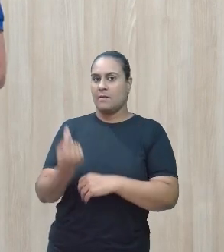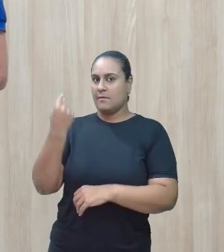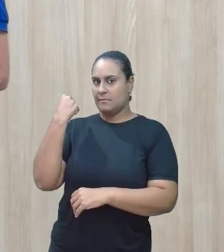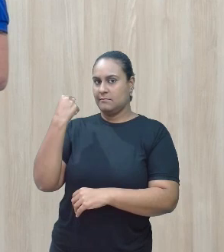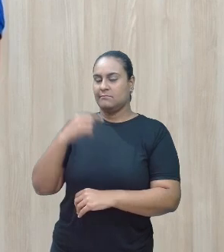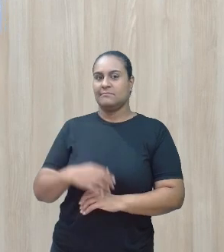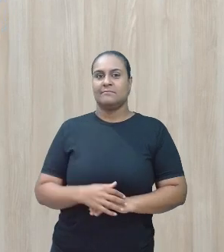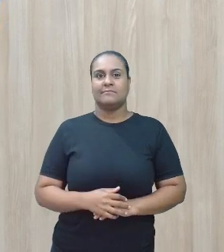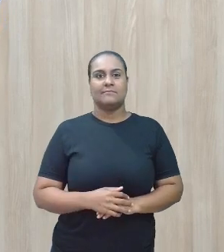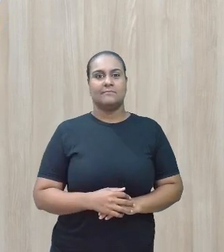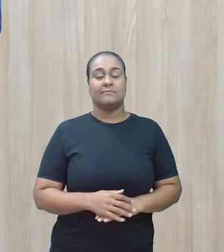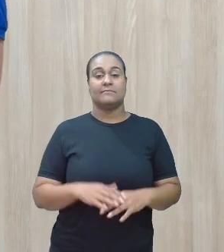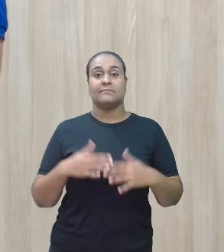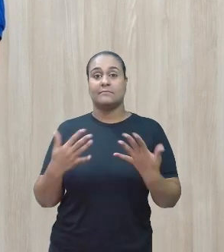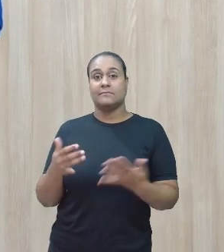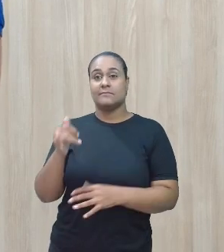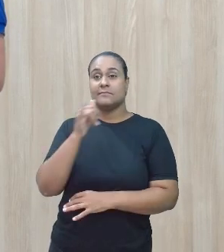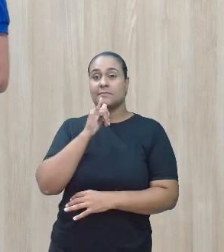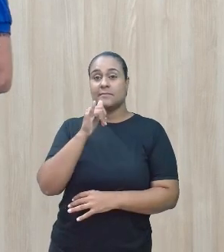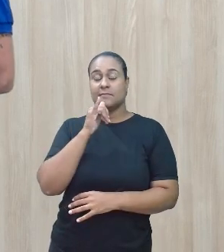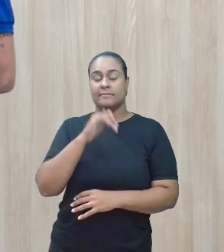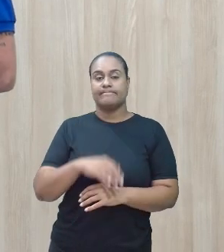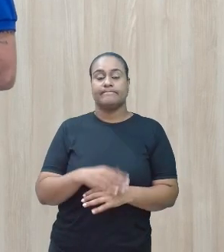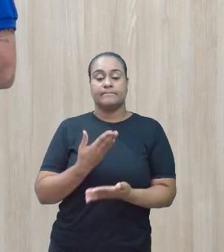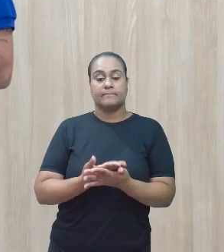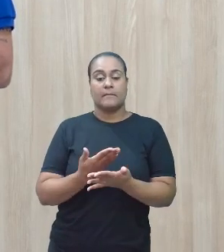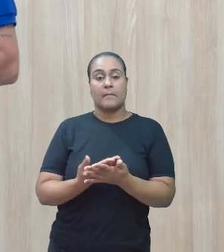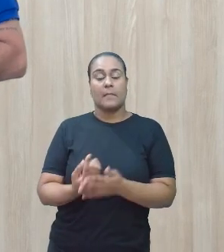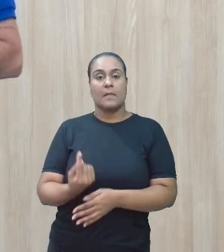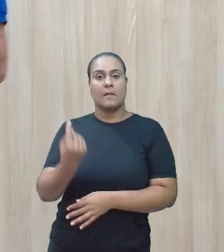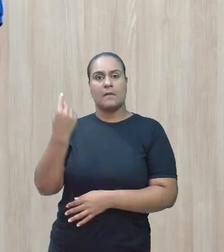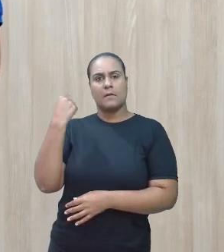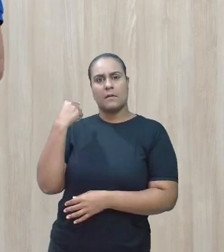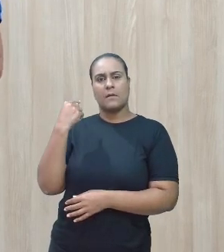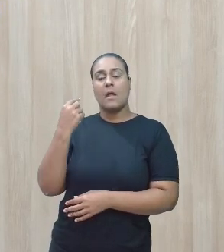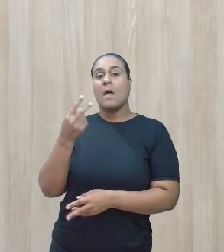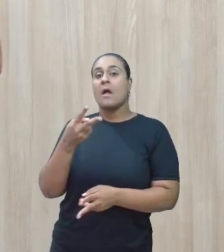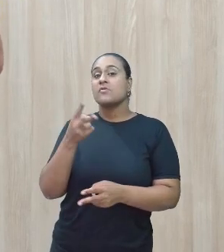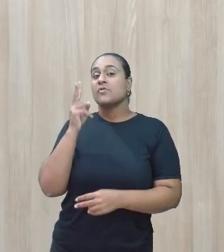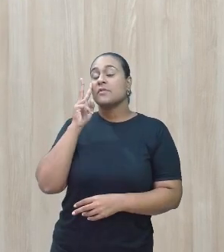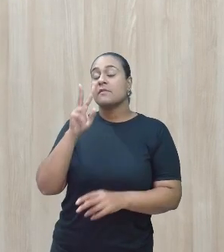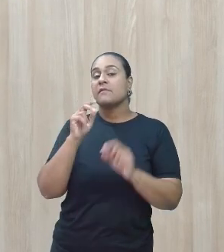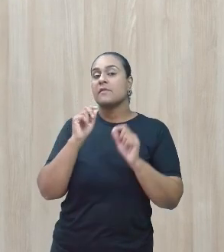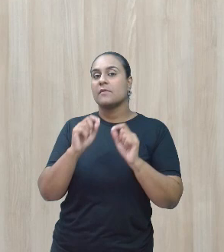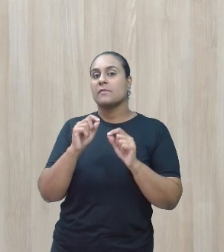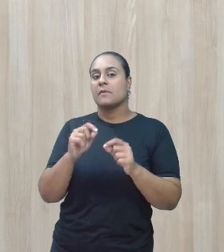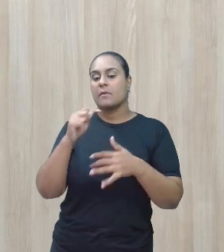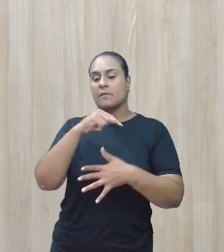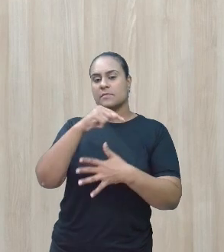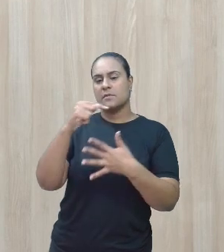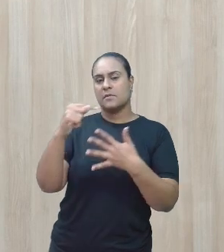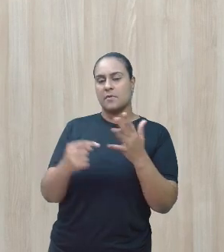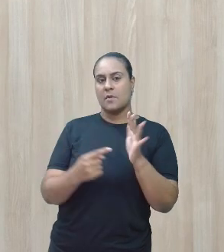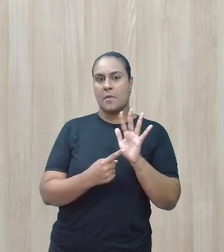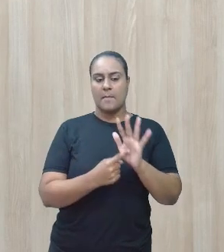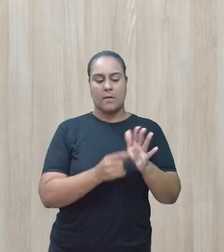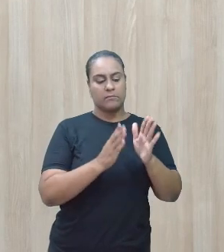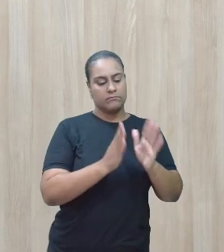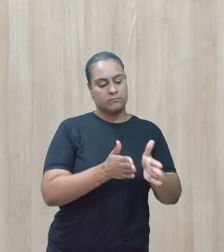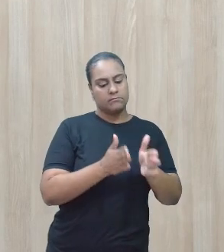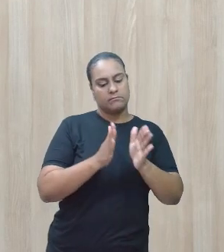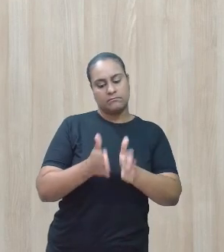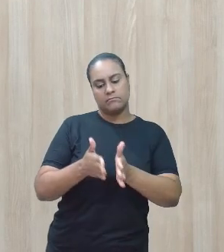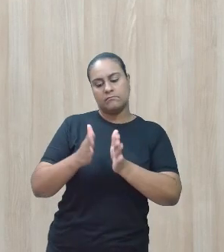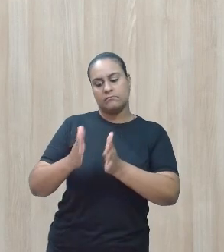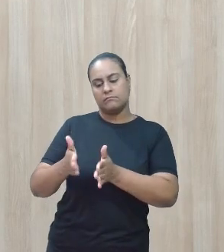tá certo? Então, por exemplo, na aula anterior, a gente viu que os elementos que estão dispostos em uma sequência,